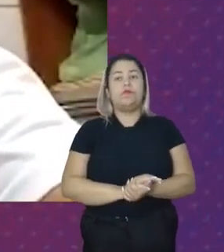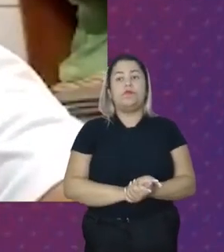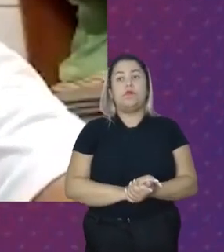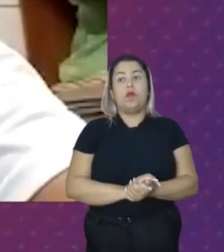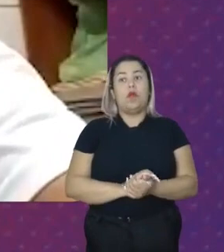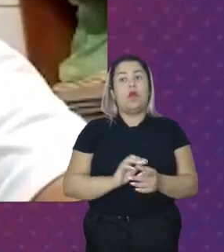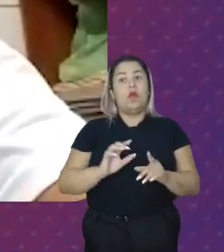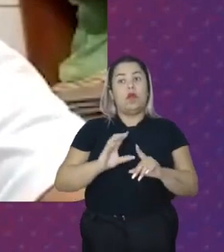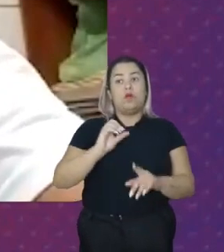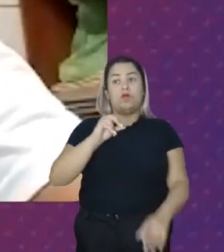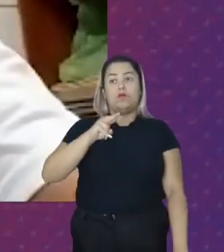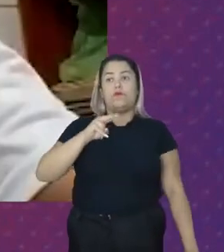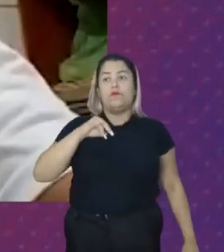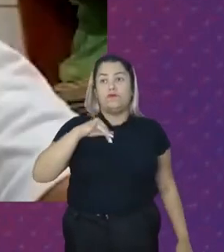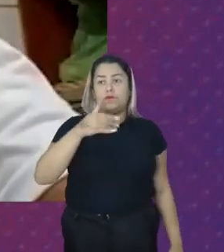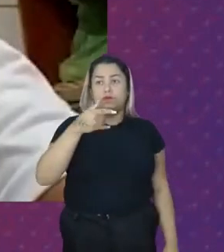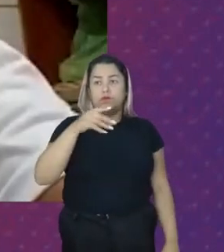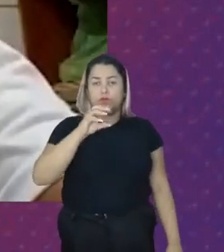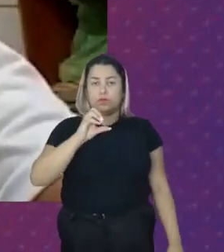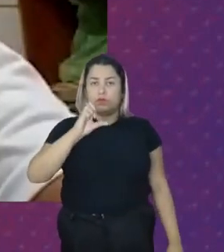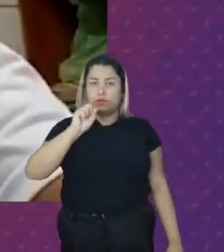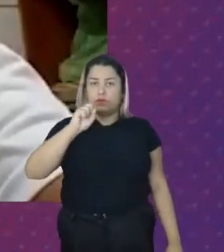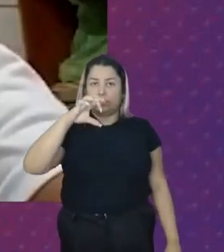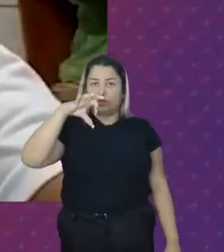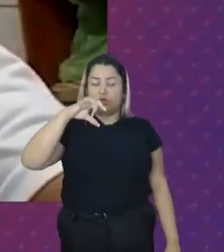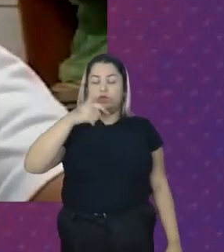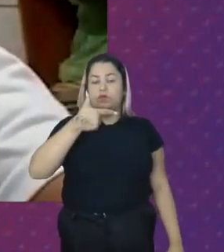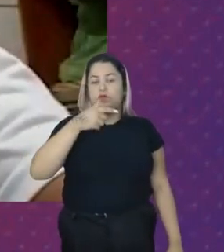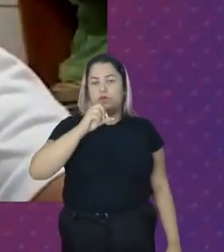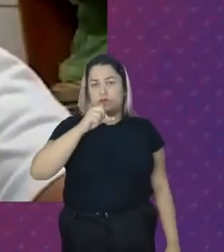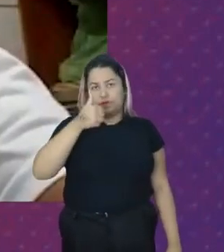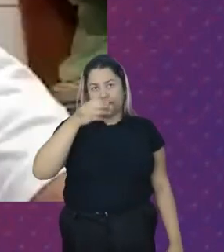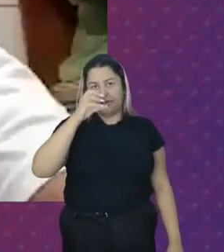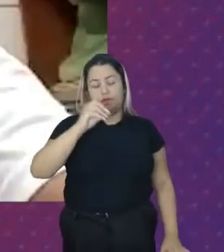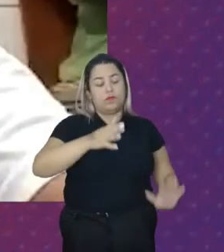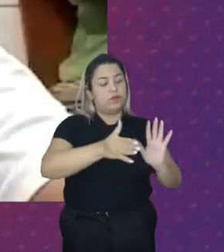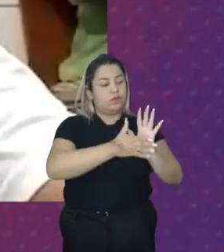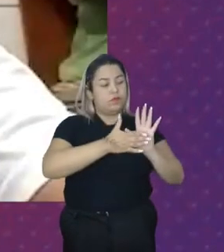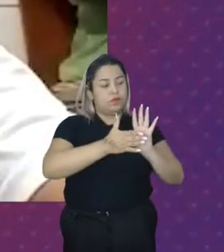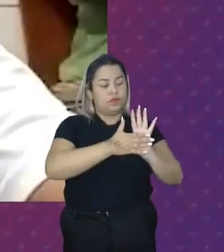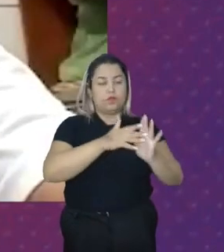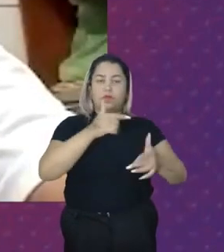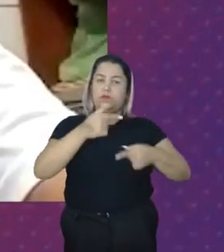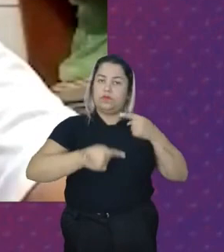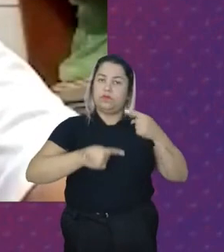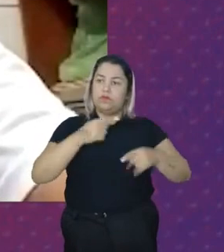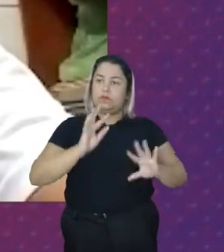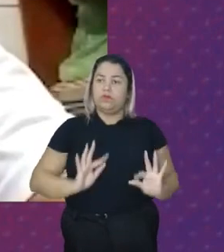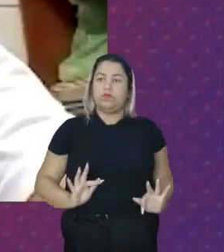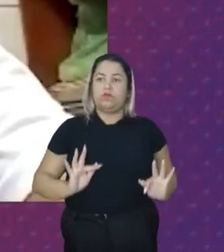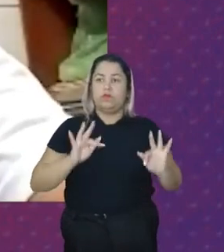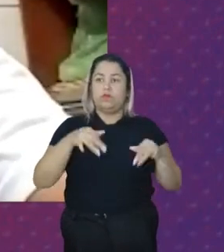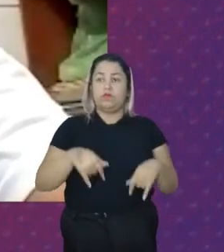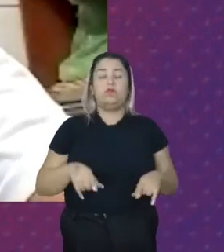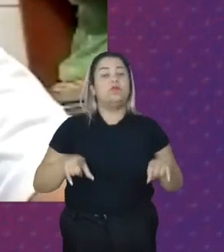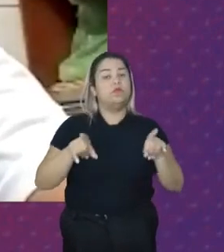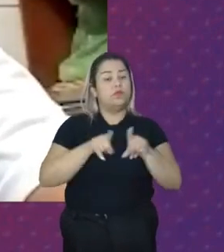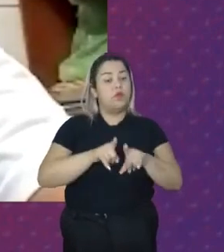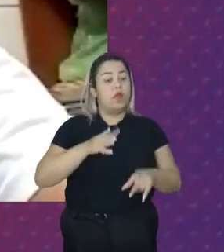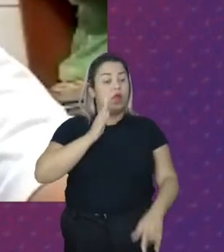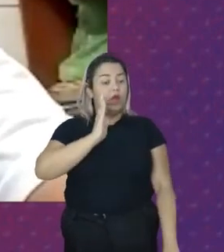8 e 9 Em 2010 Foi discutir Todas as propostas Final de 2009 E aí Eu já